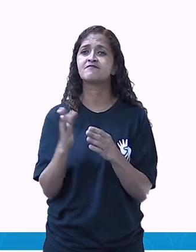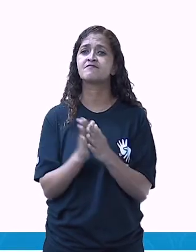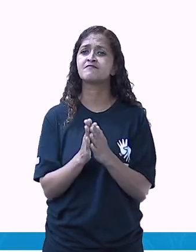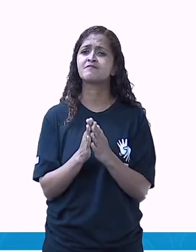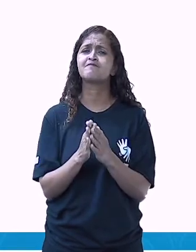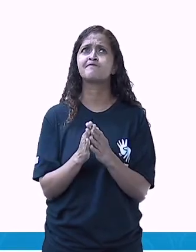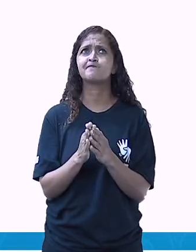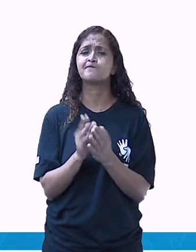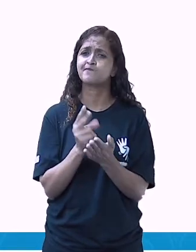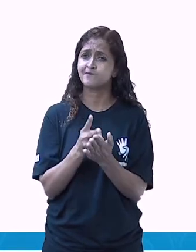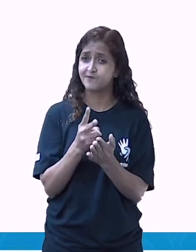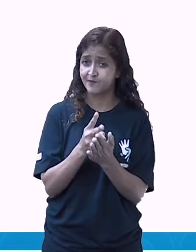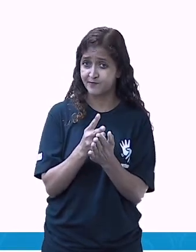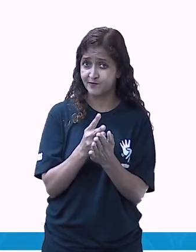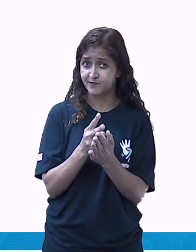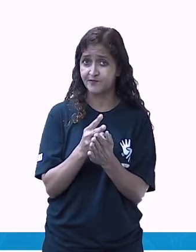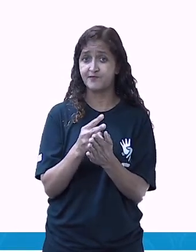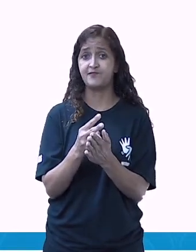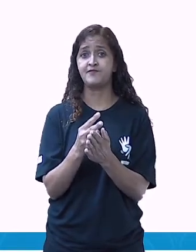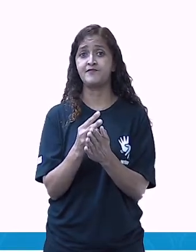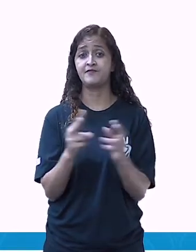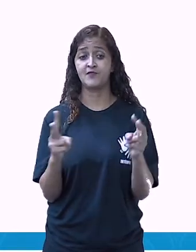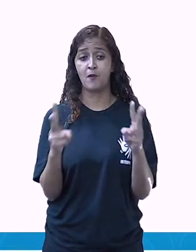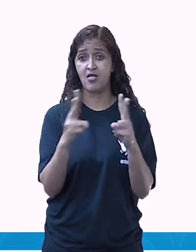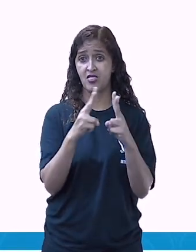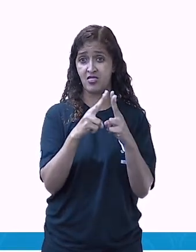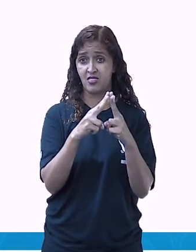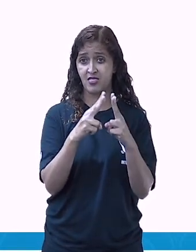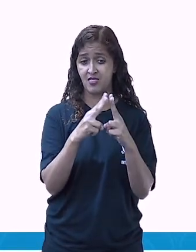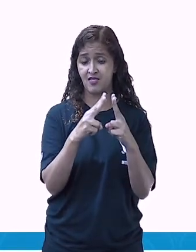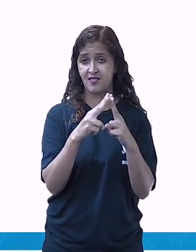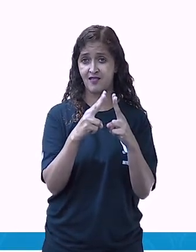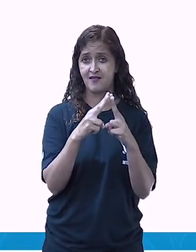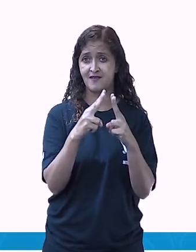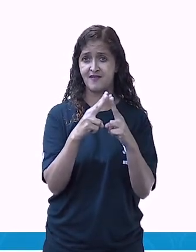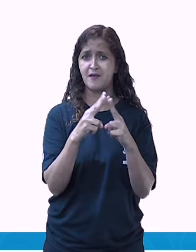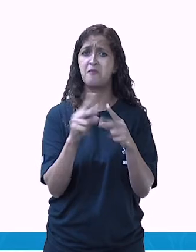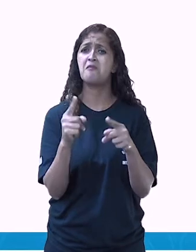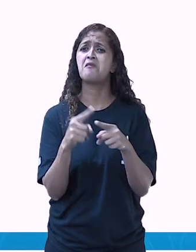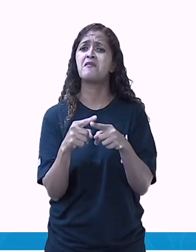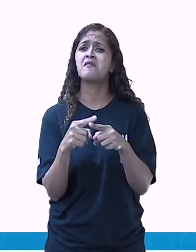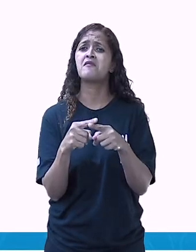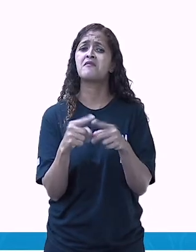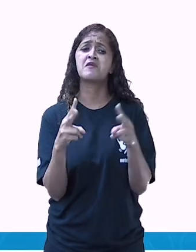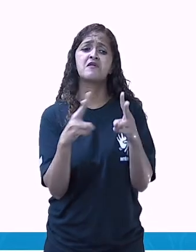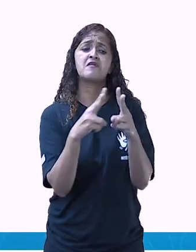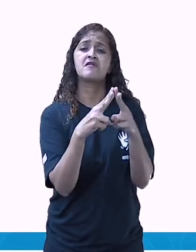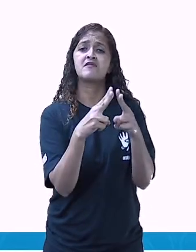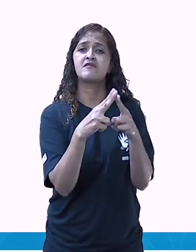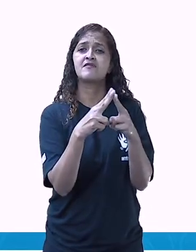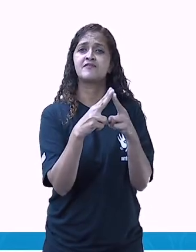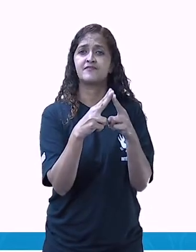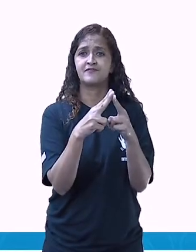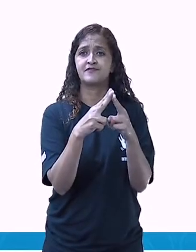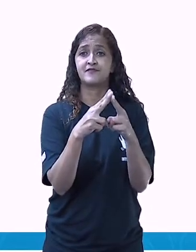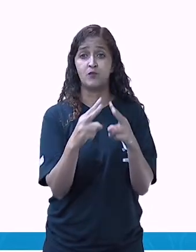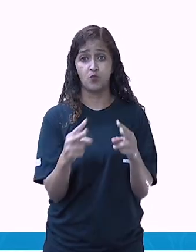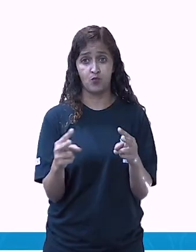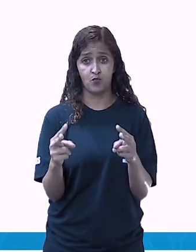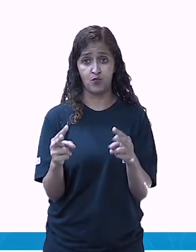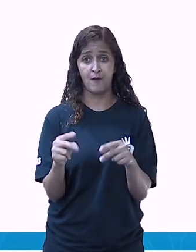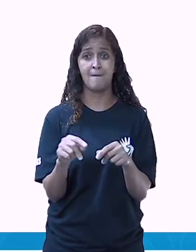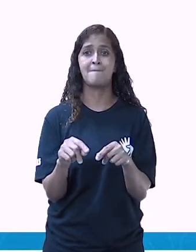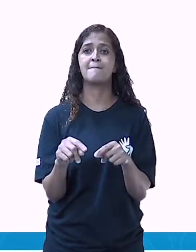Sempre que a gente fala de par, a gente lembra de 2. Por quê? Porque um